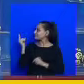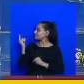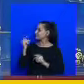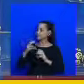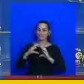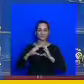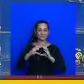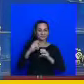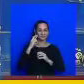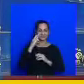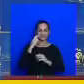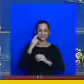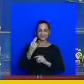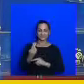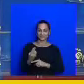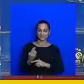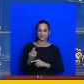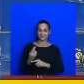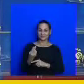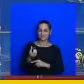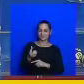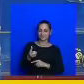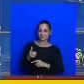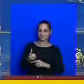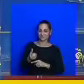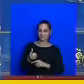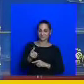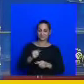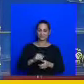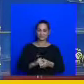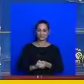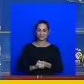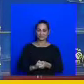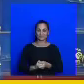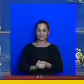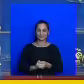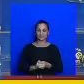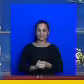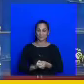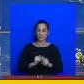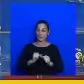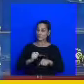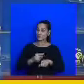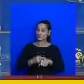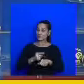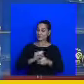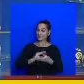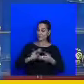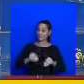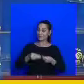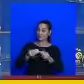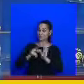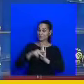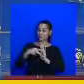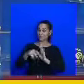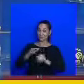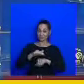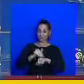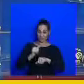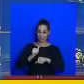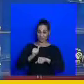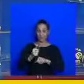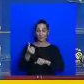Bola rosa, 26. Rosa, número 26. E pode ser agora, este prêmio pode sair para você. Vamos